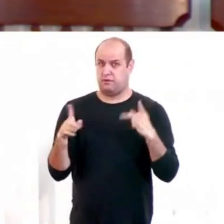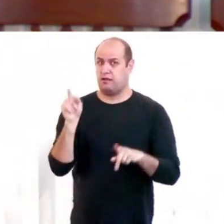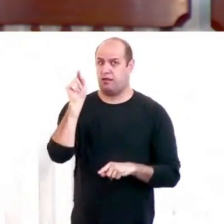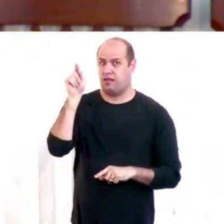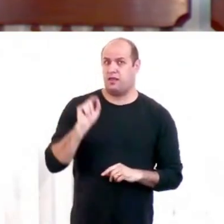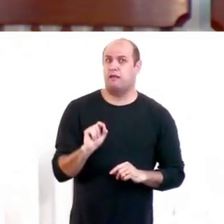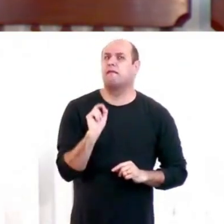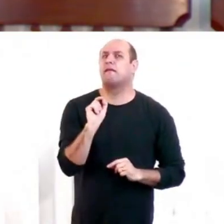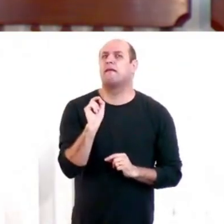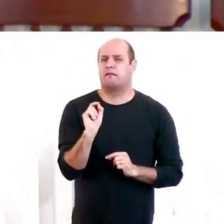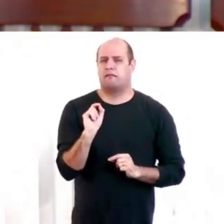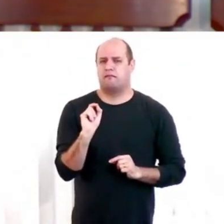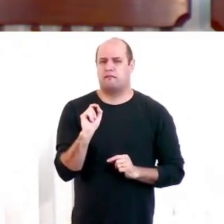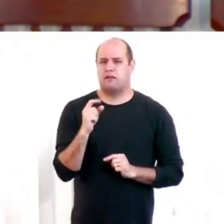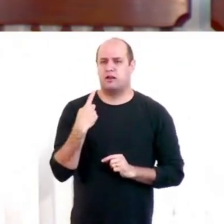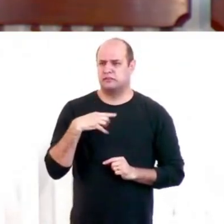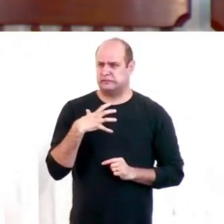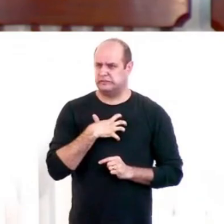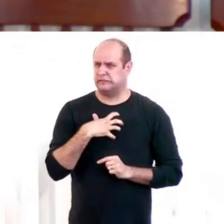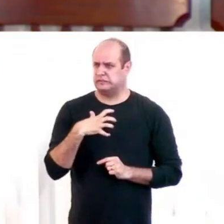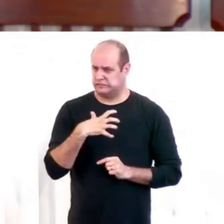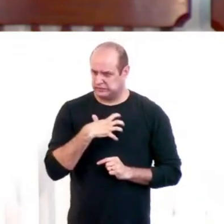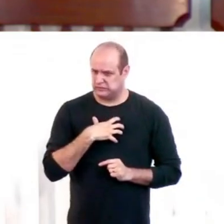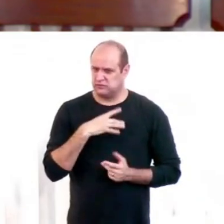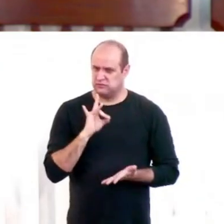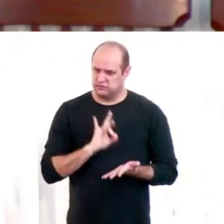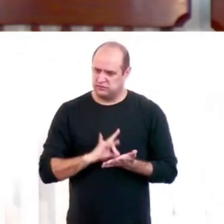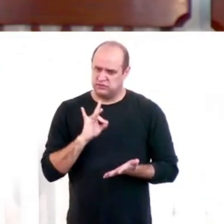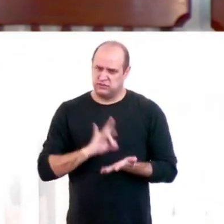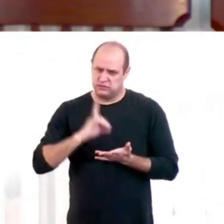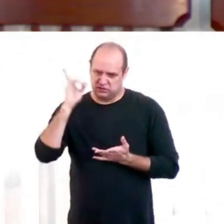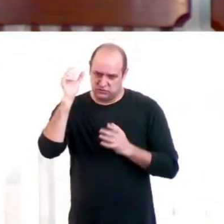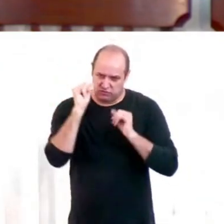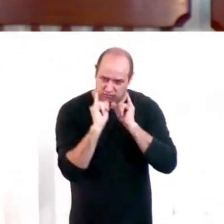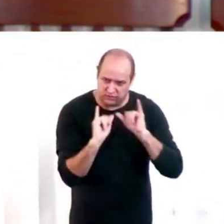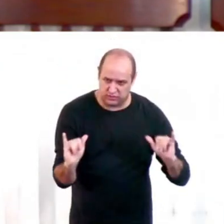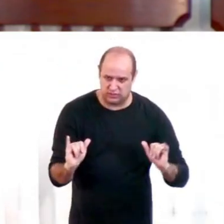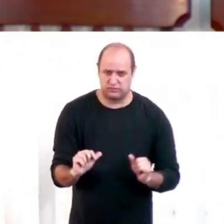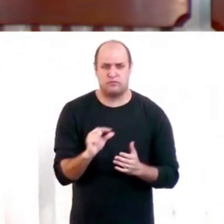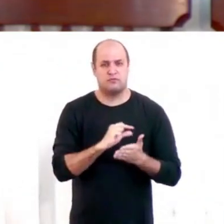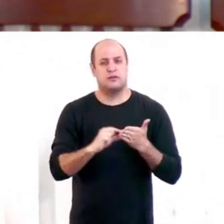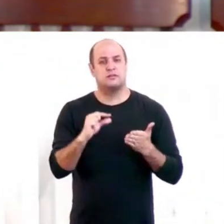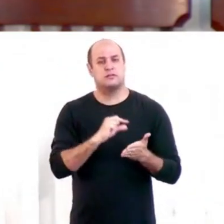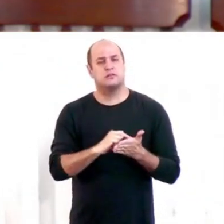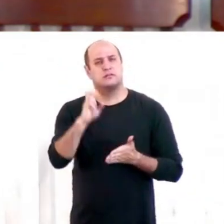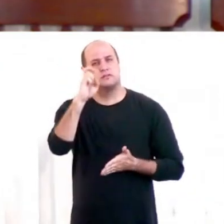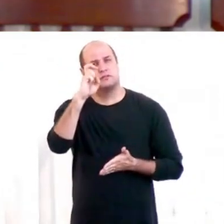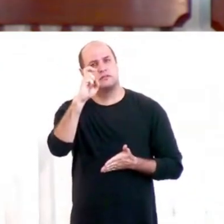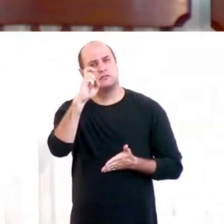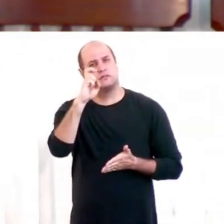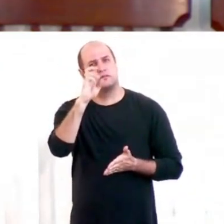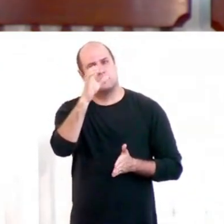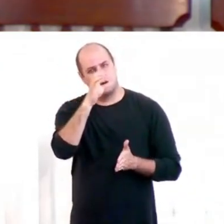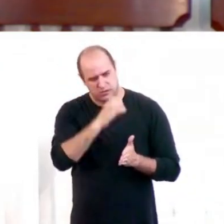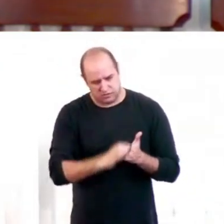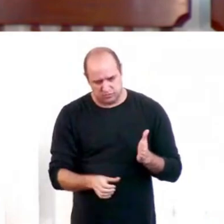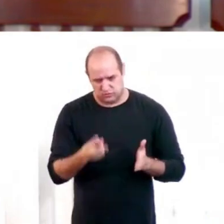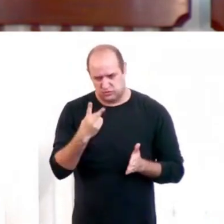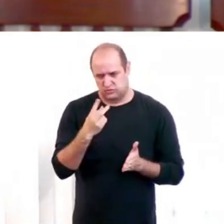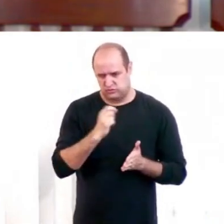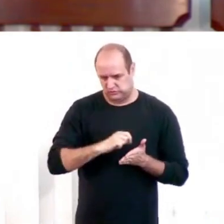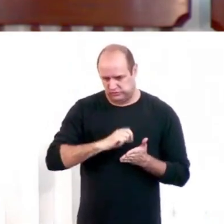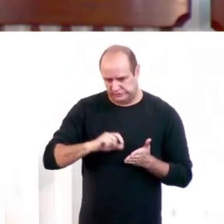temos recebido semanalmente? No verso 5 do capítulo 1 está